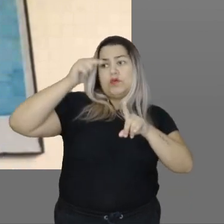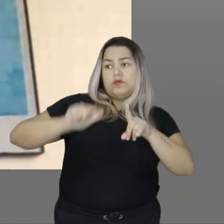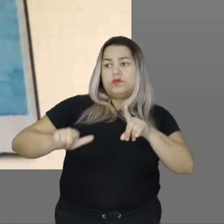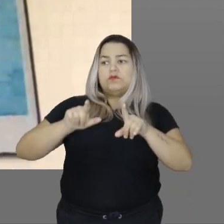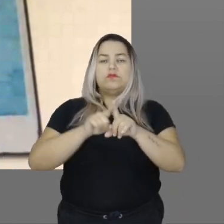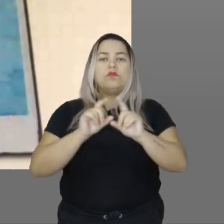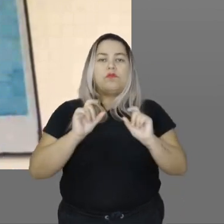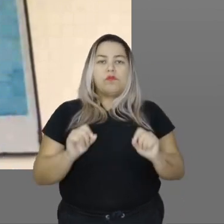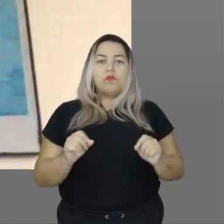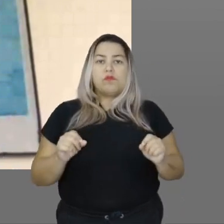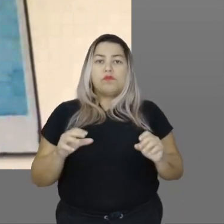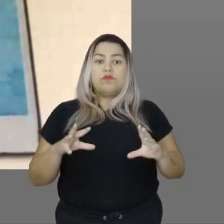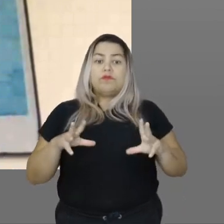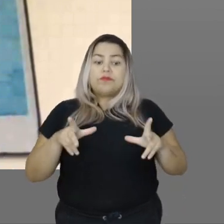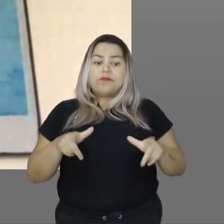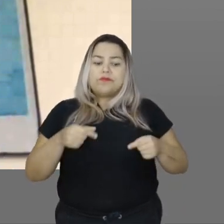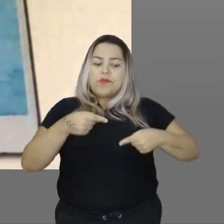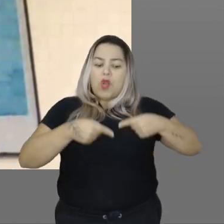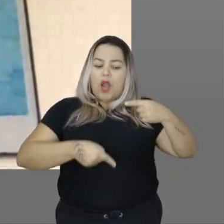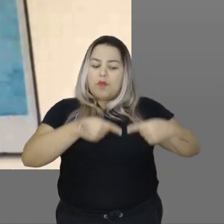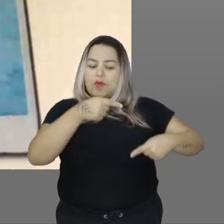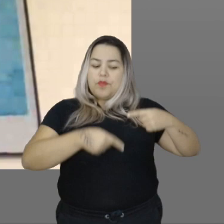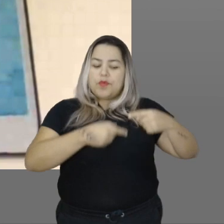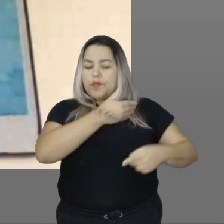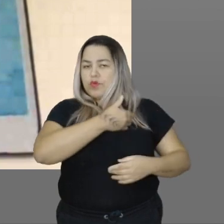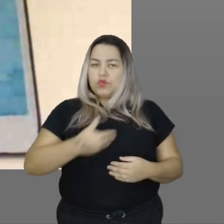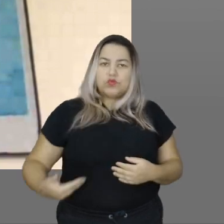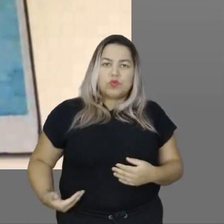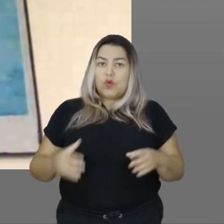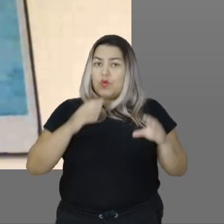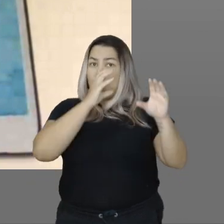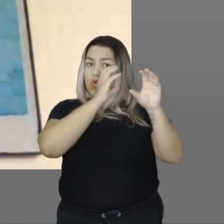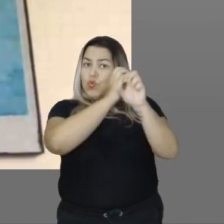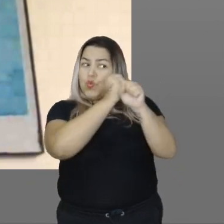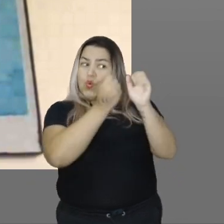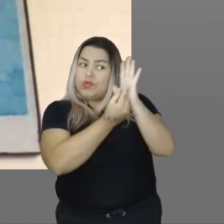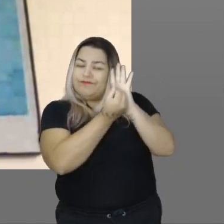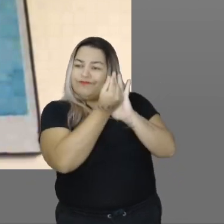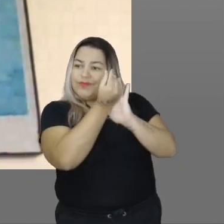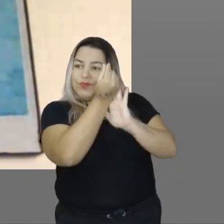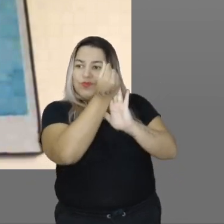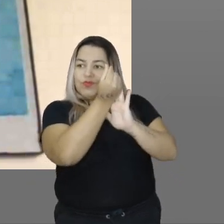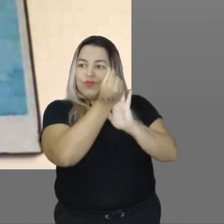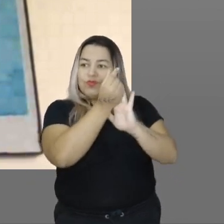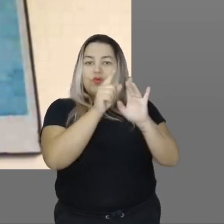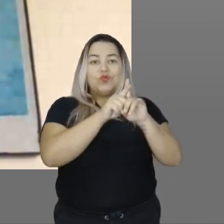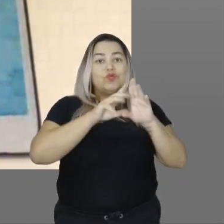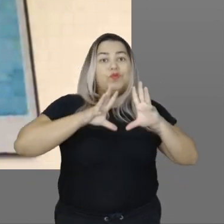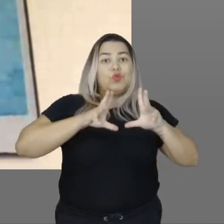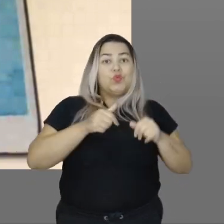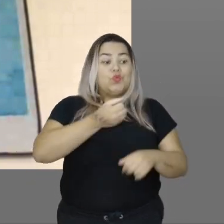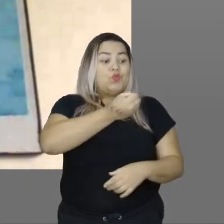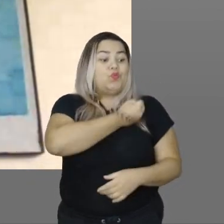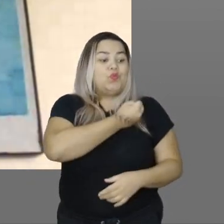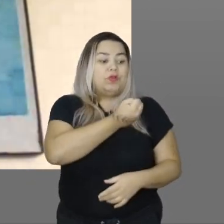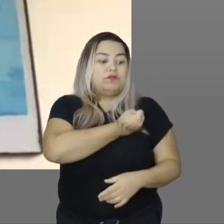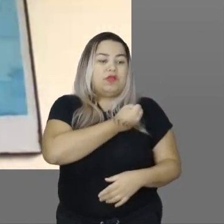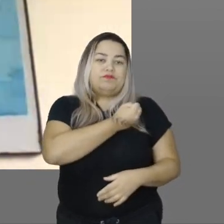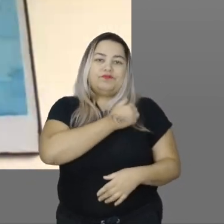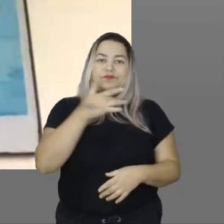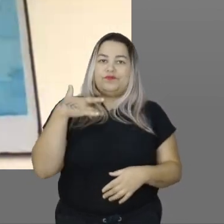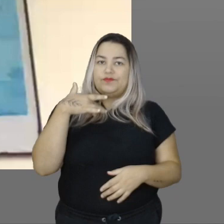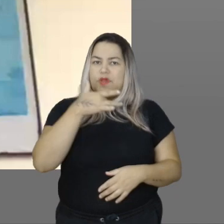um conjunto de políticas públicas, o orçamento para todas essas políticas públicas. Os números na saúde